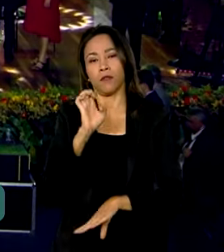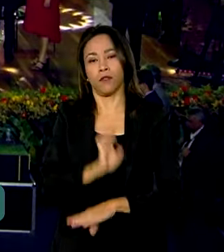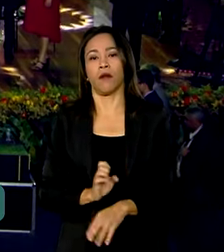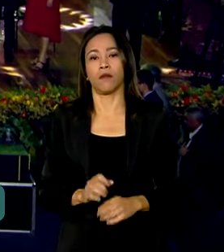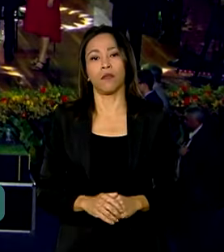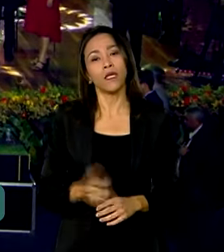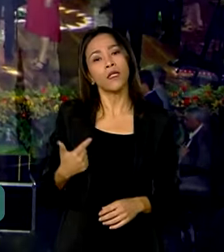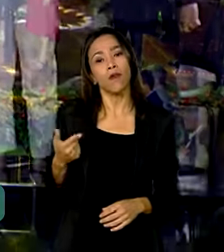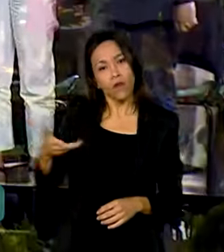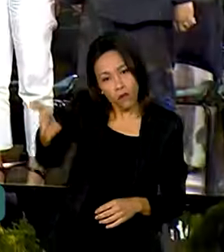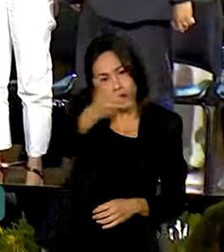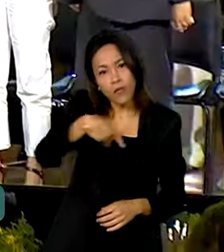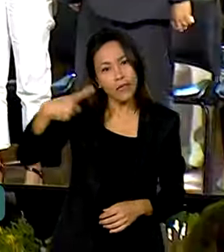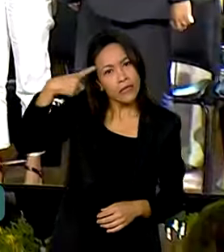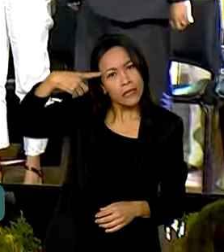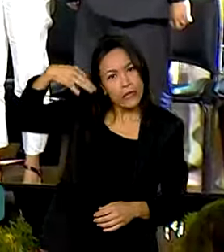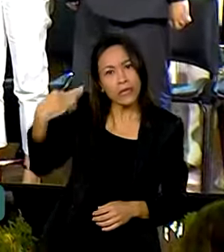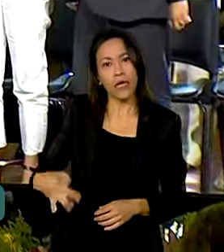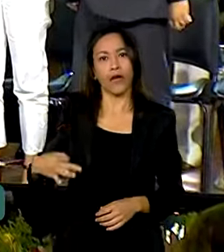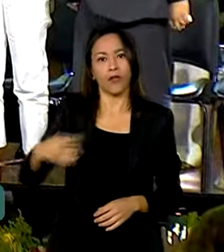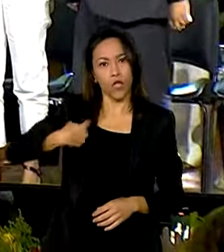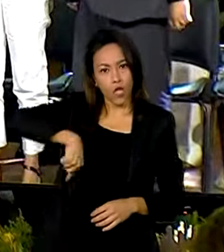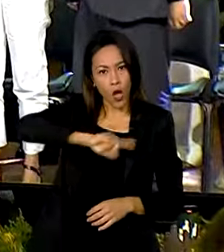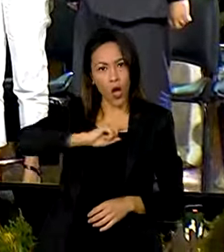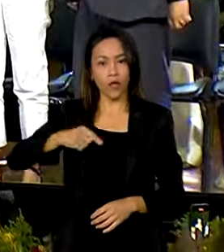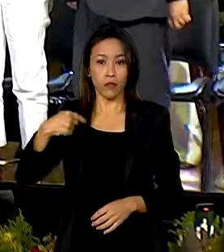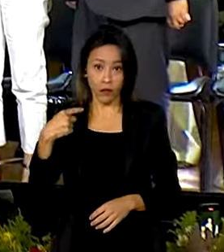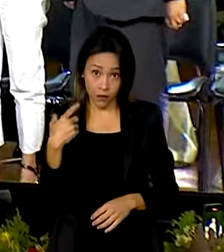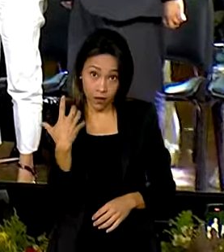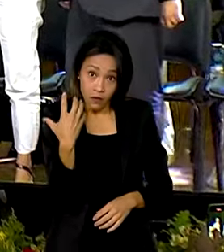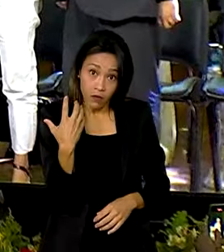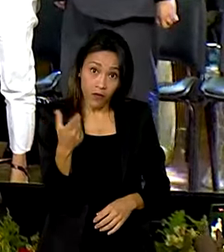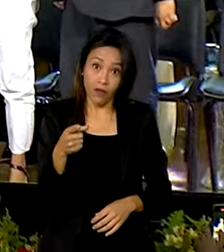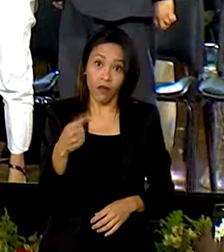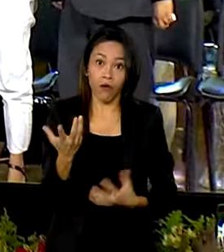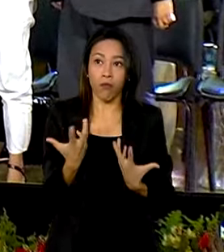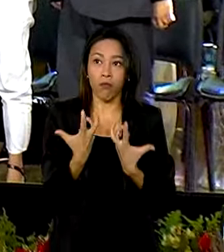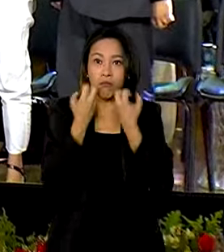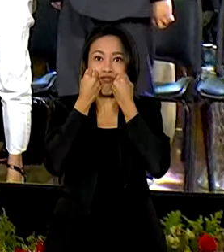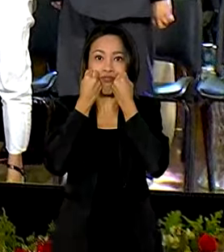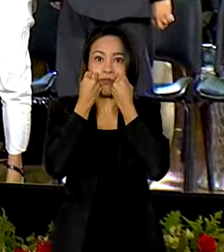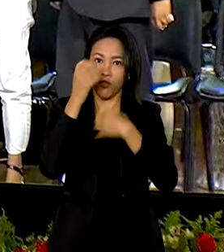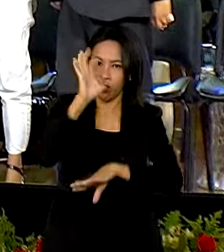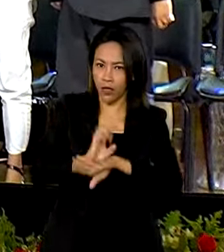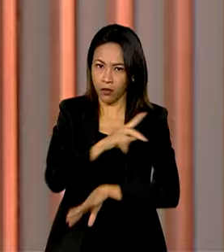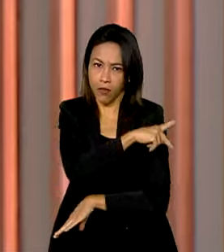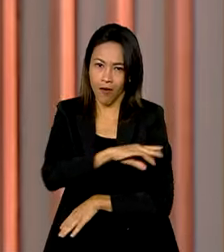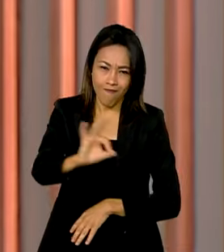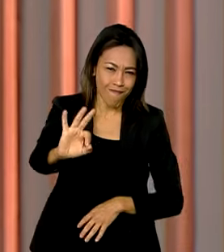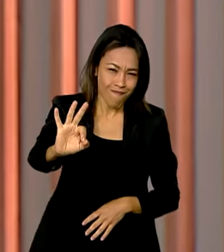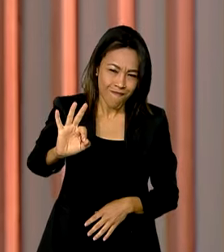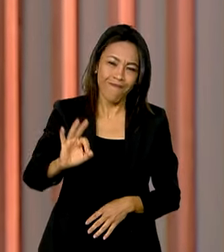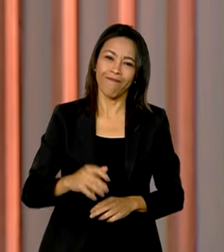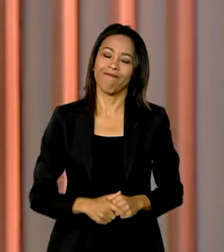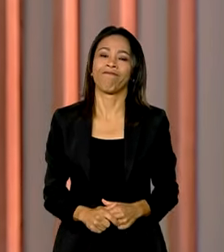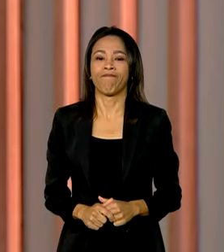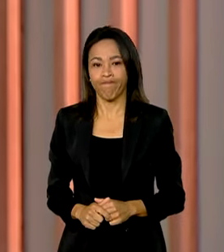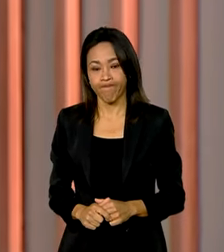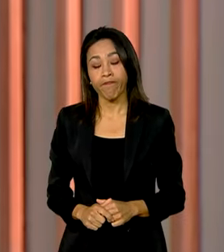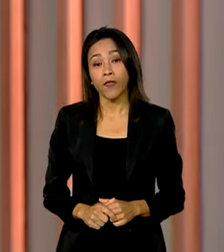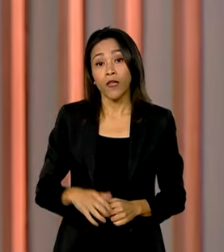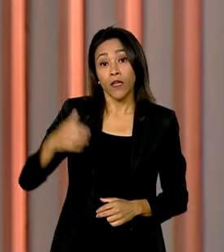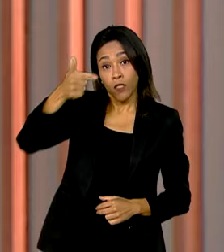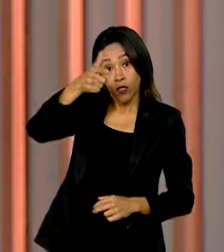pode ficar certo que nós não vamos decepcionar o estado do Piauí. E por